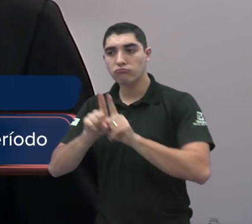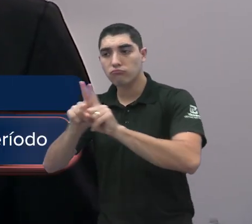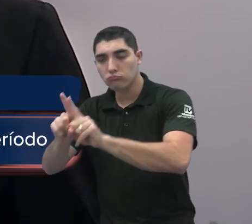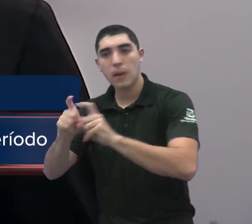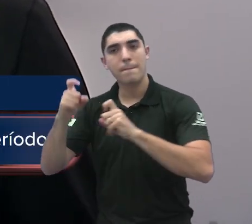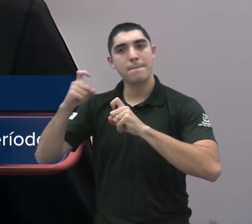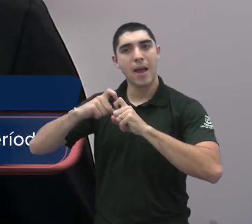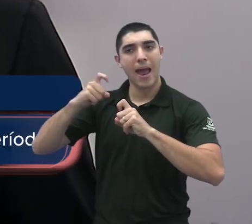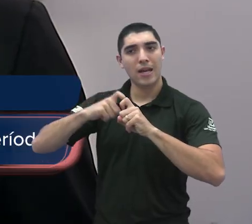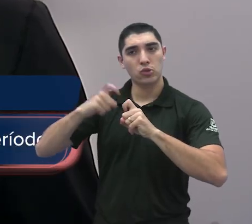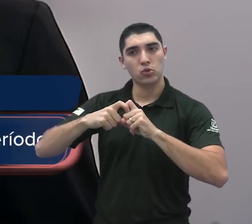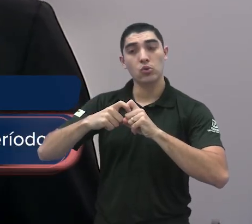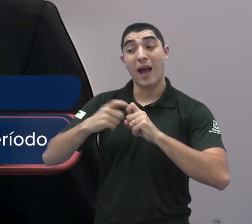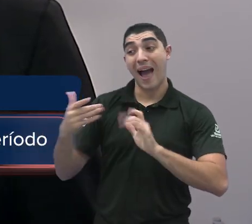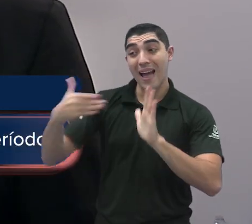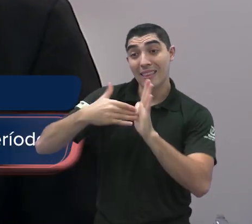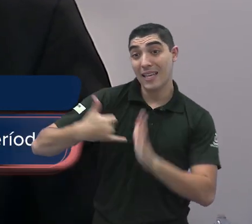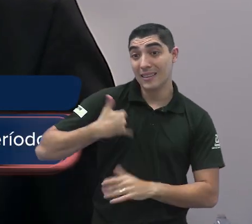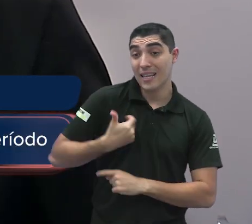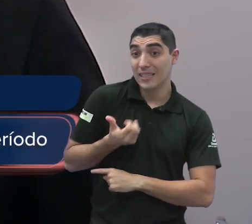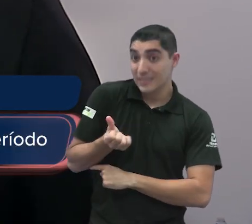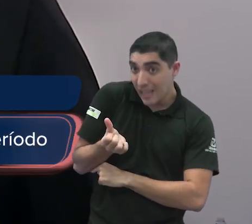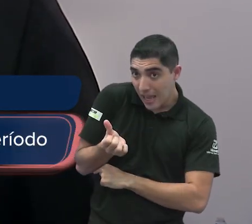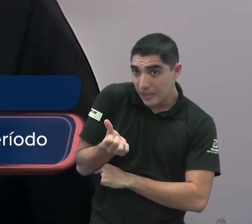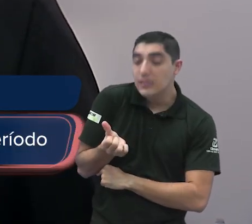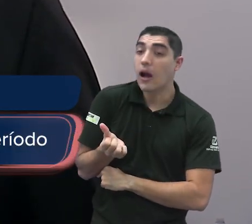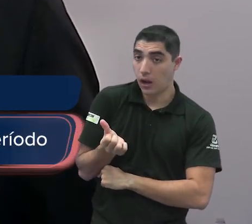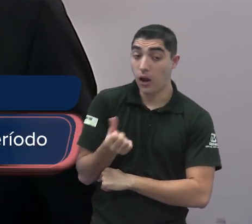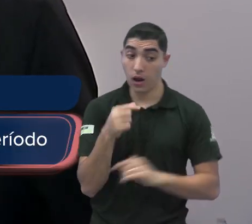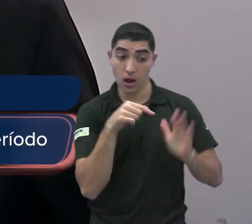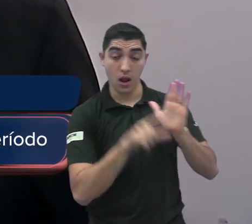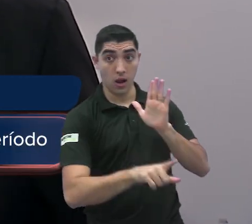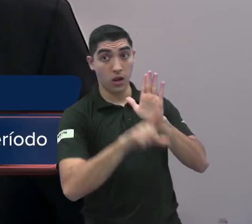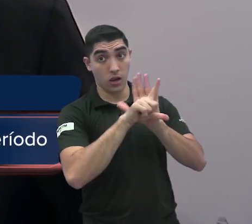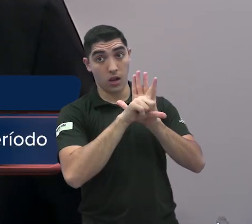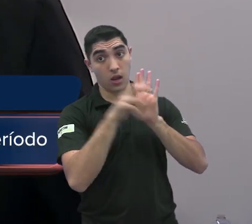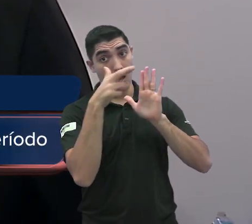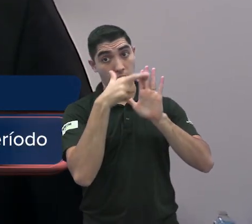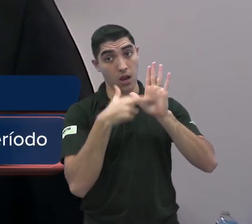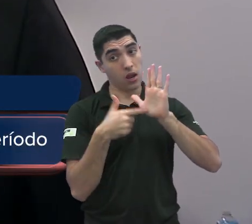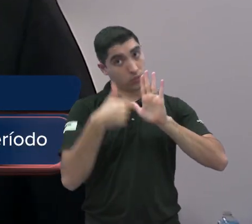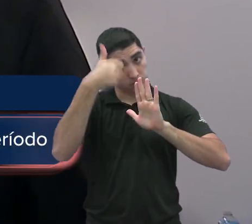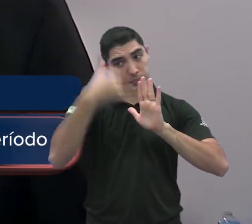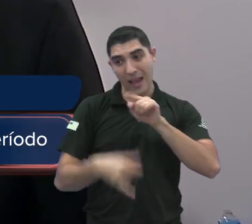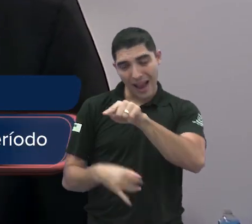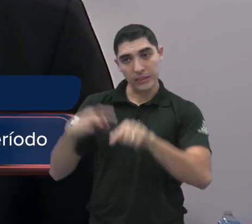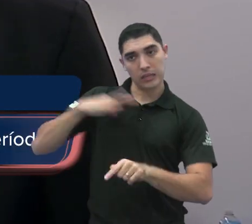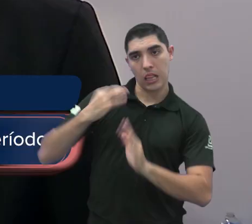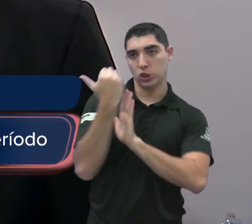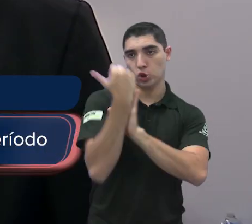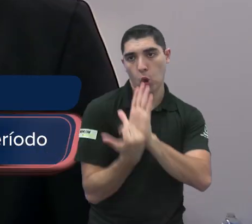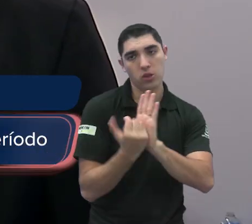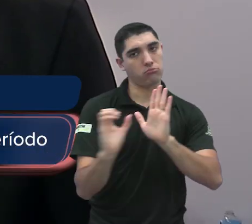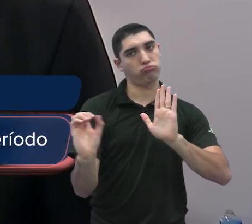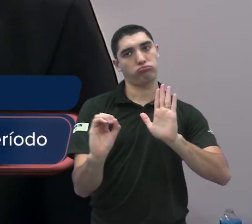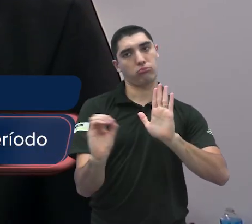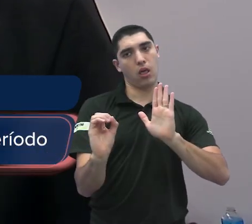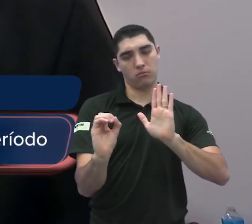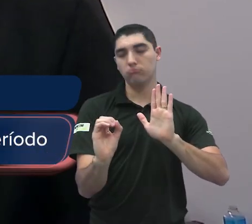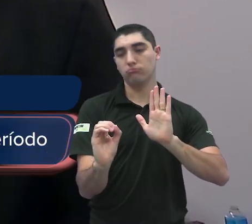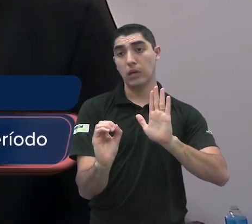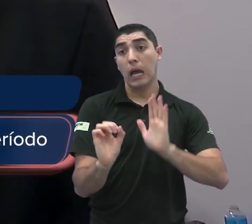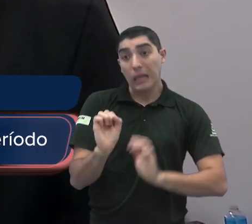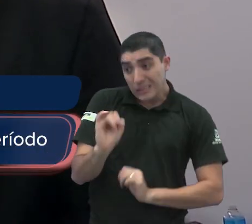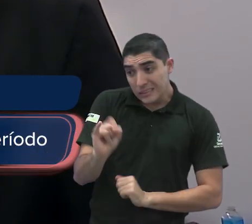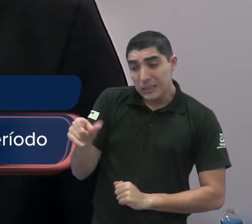em uma consulta médica por ano até os 6 anos de idade. Isso é o que prevê que ela não vai ter o desconto no salário. Se